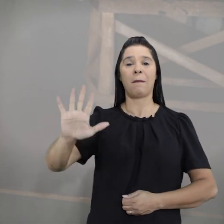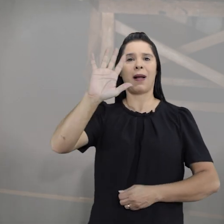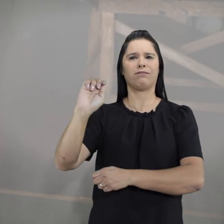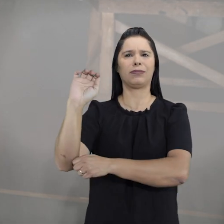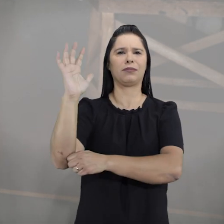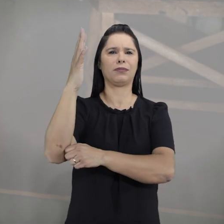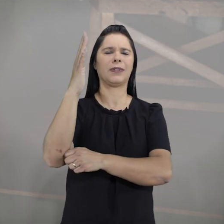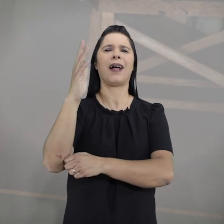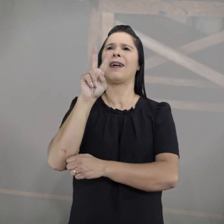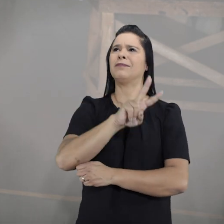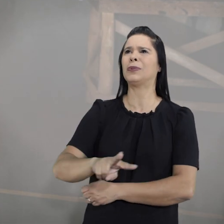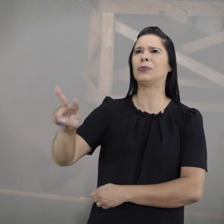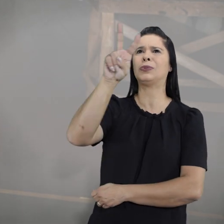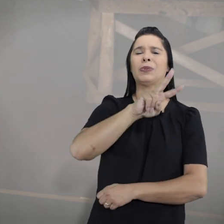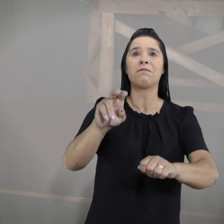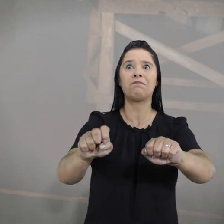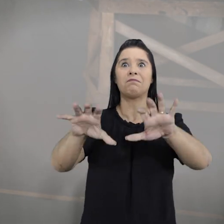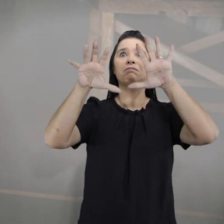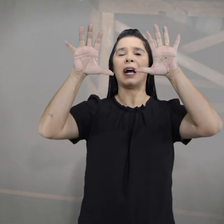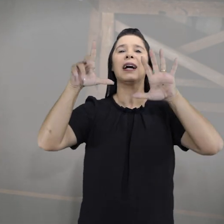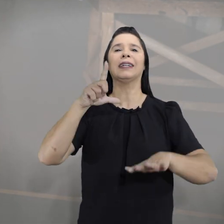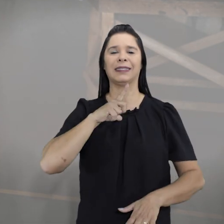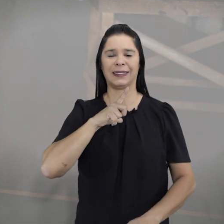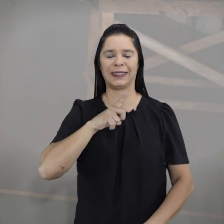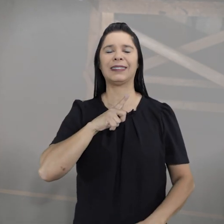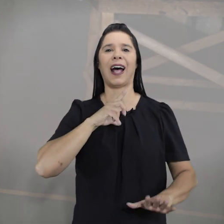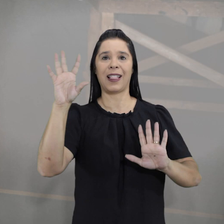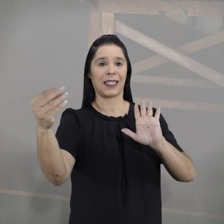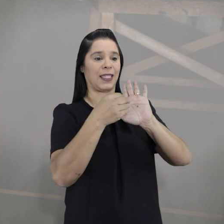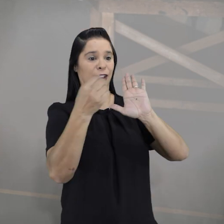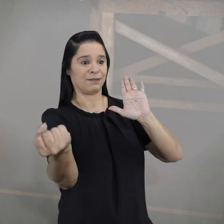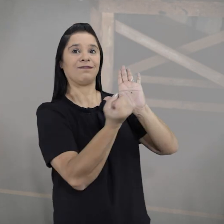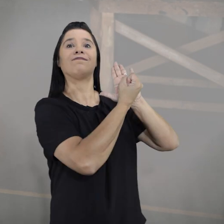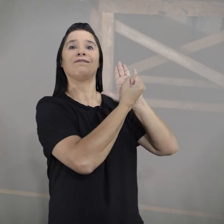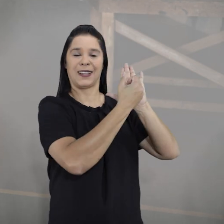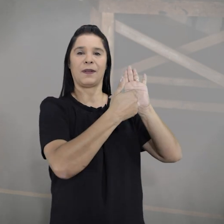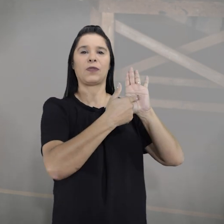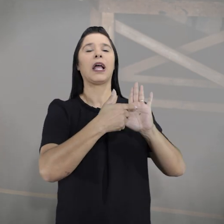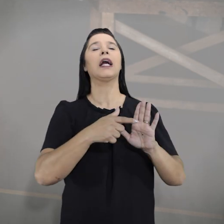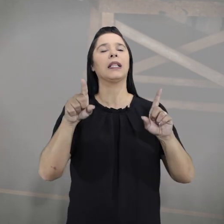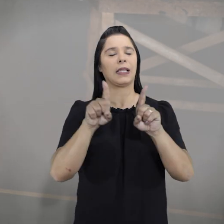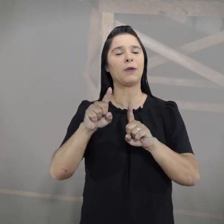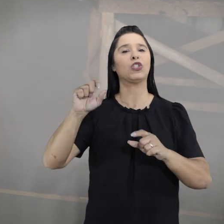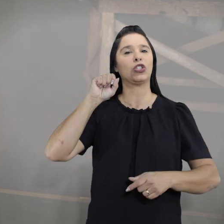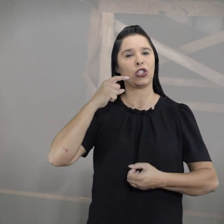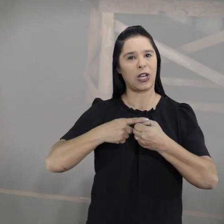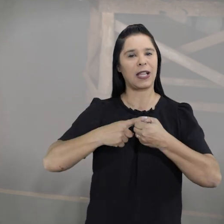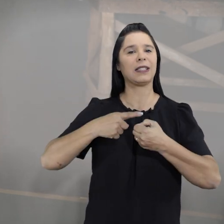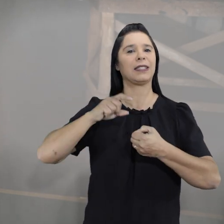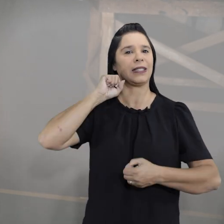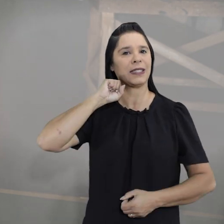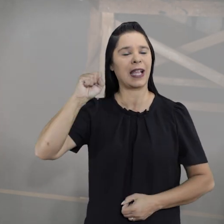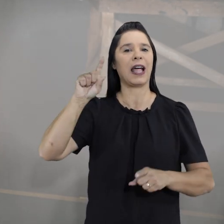paisagem ela é muito marcante, ela vai aparecer inclusive no caso dos tombamentos. Tiradentes e São João, né? As serras